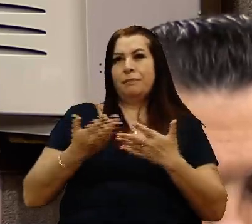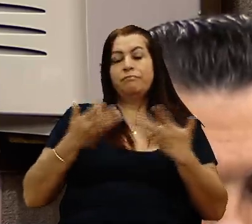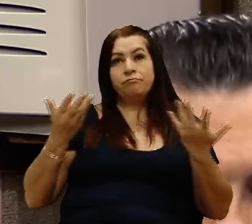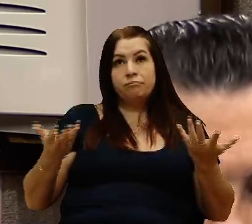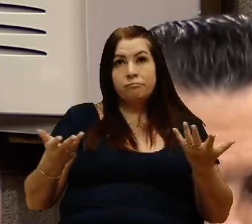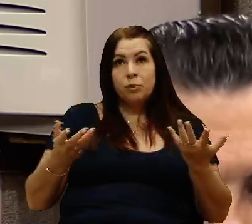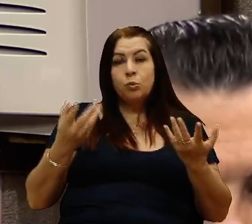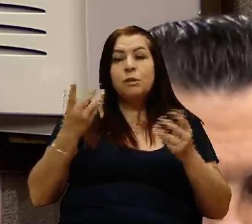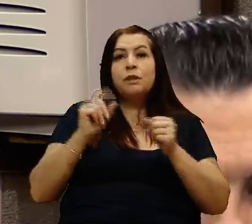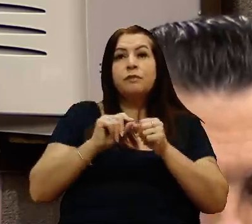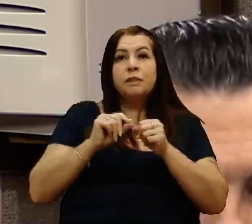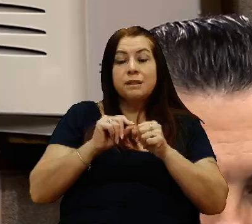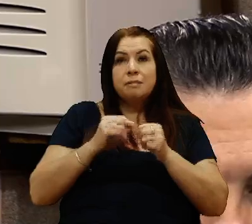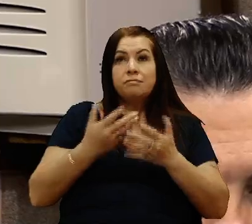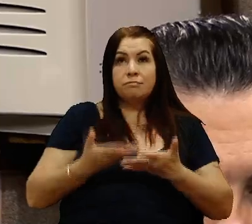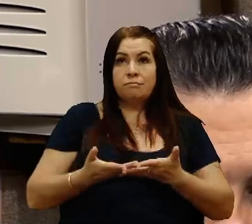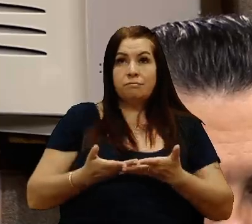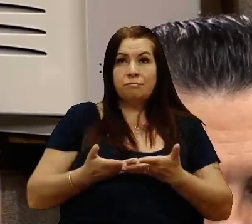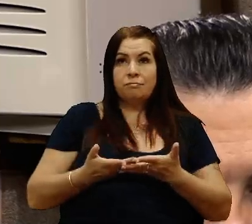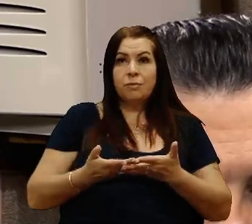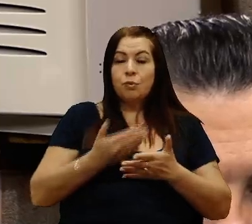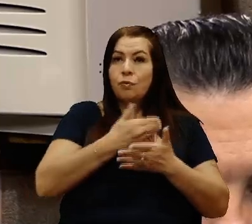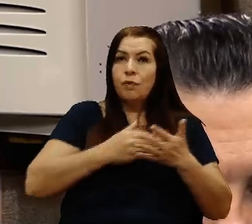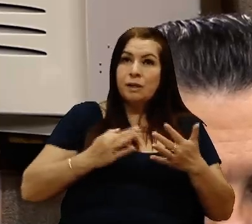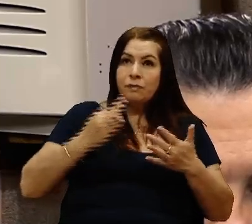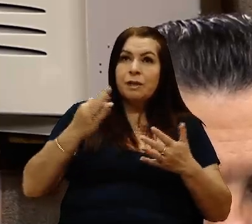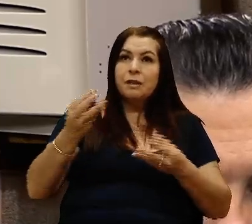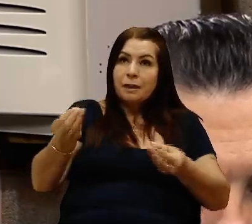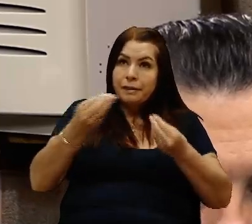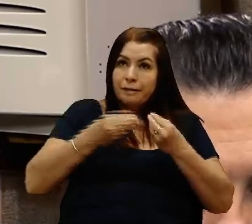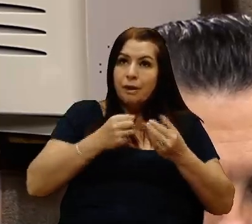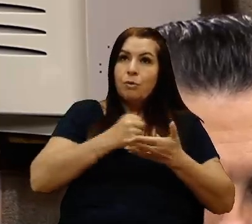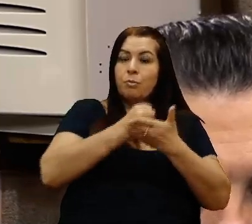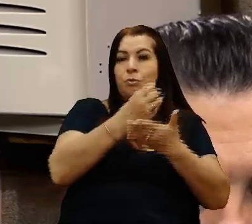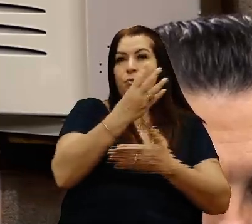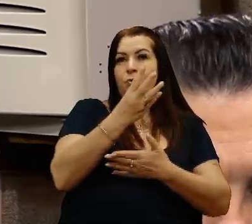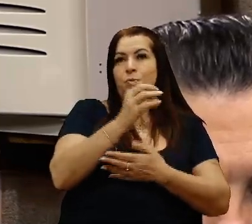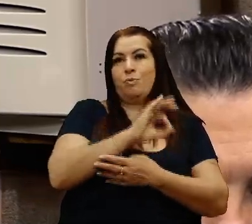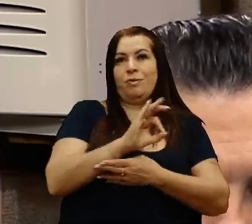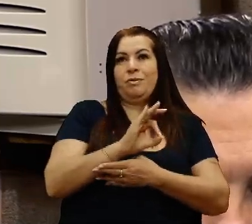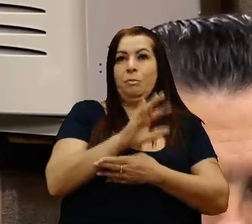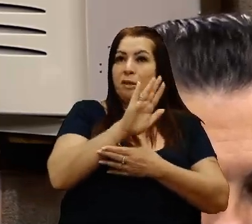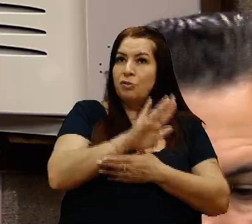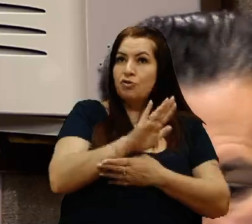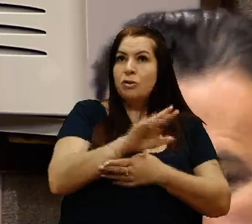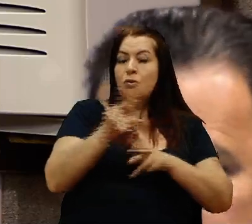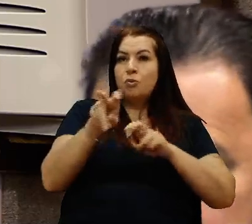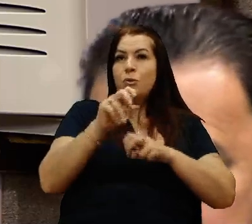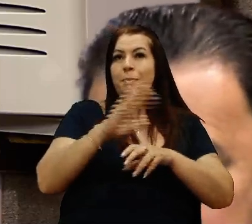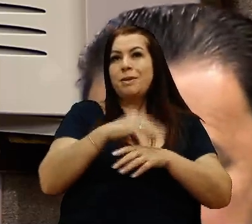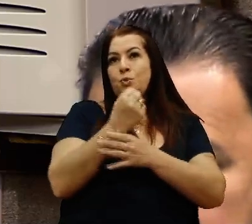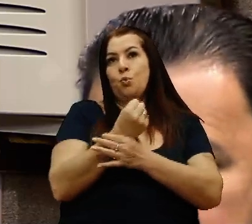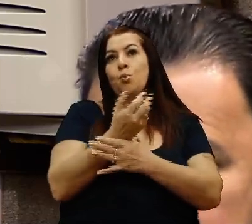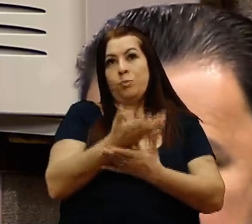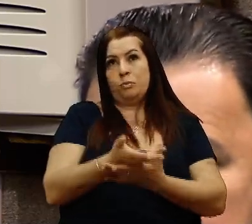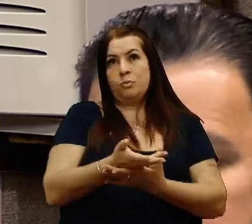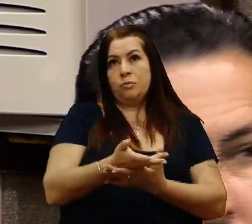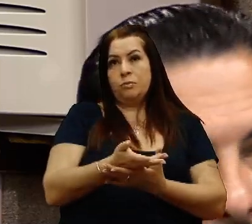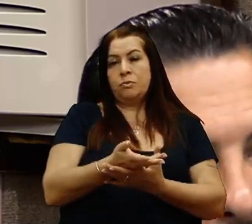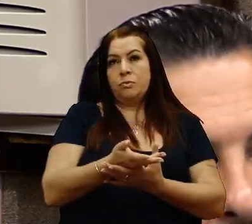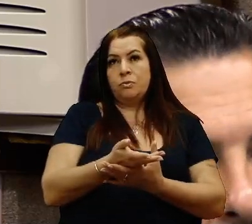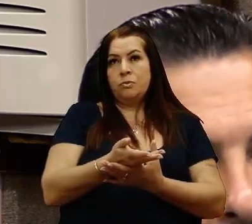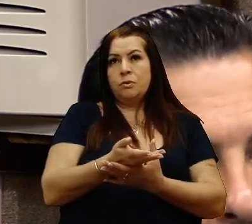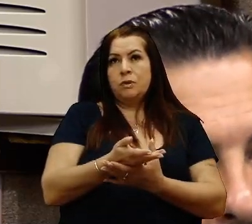fazer? O governo federal tem que dar essa mão desses 40% para deixar esses agricultores mais seguros. A questão da sucessão